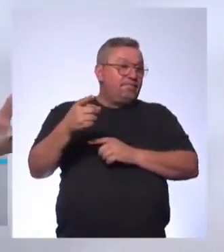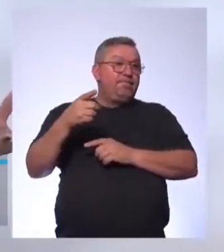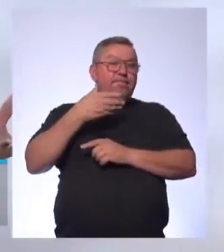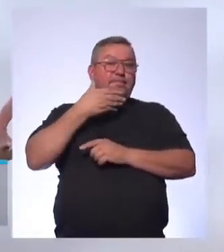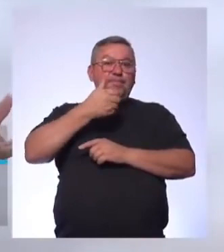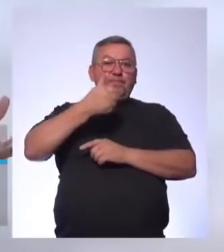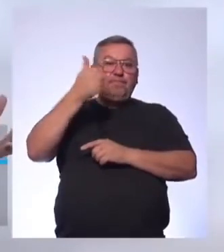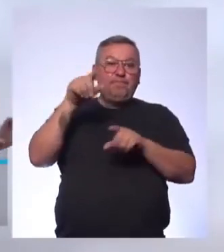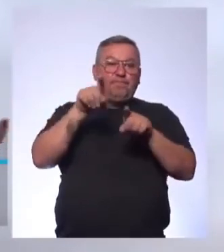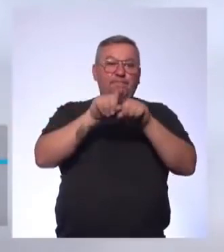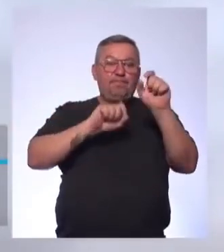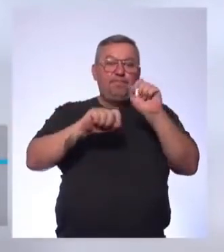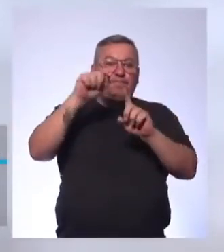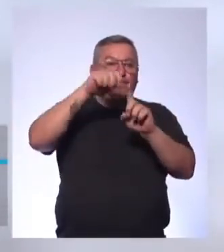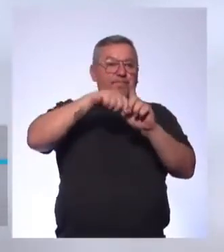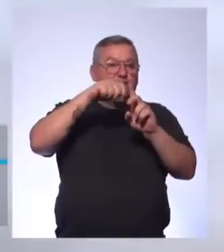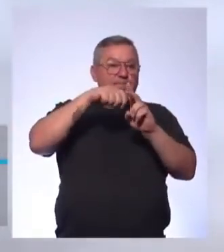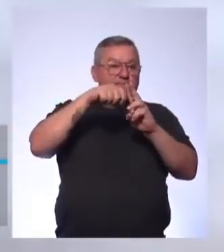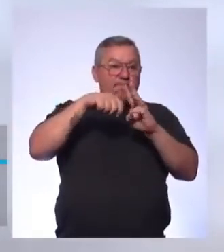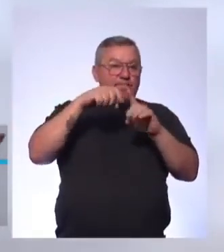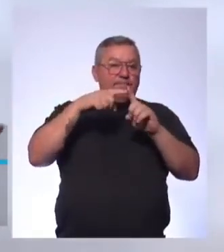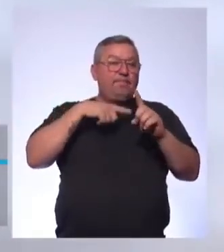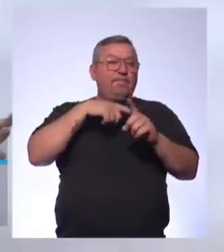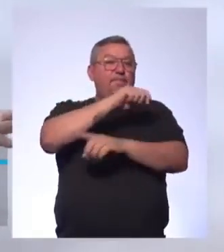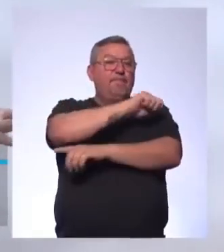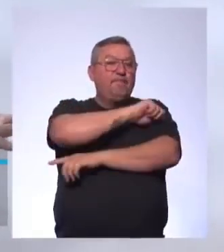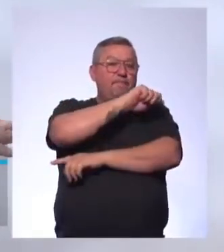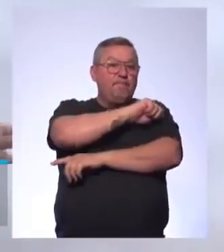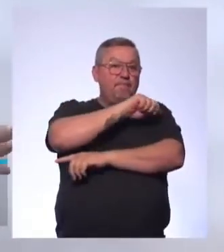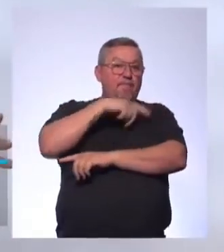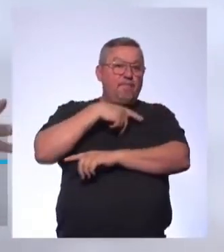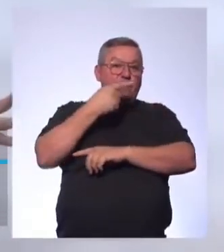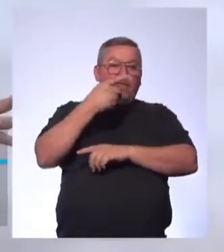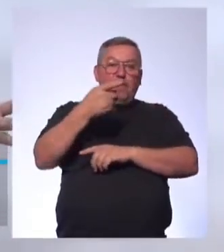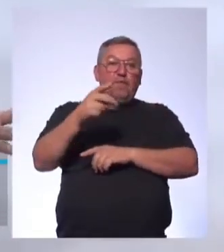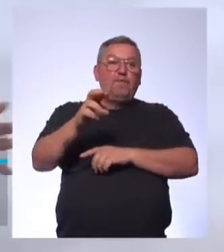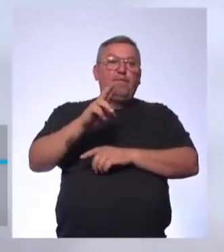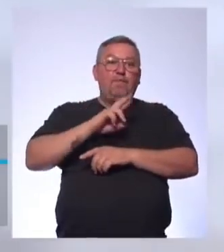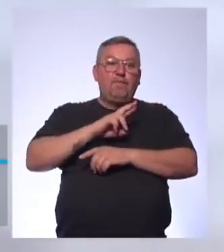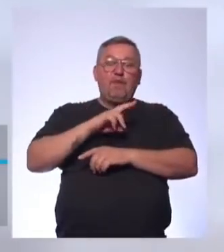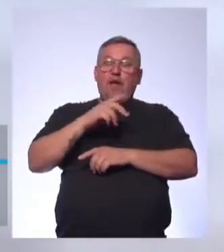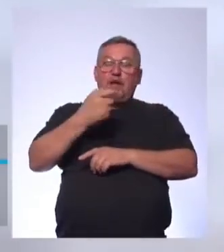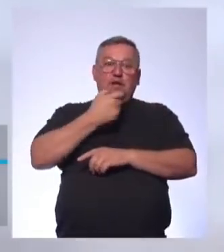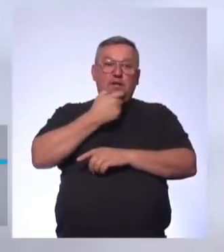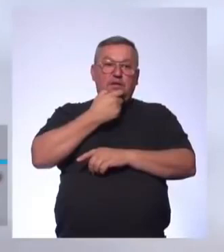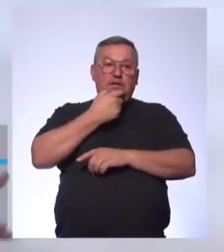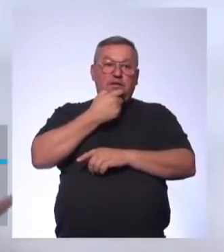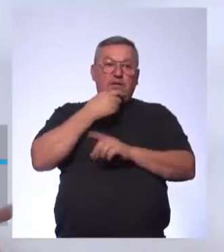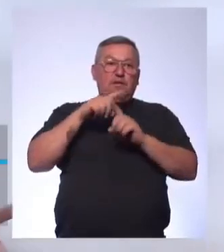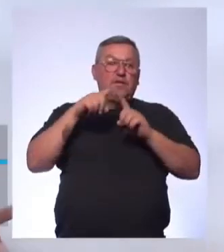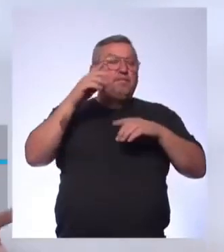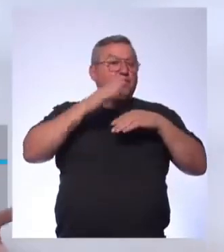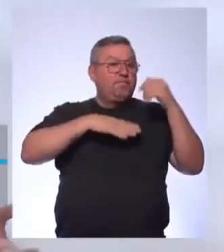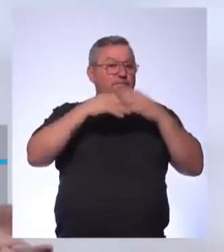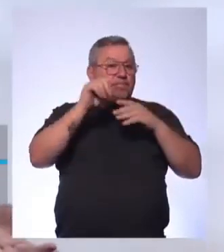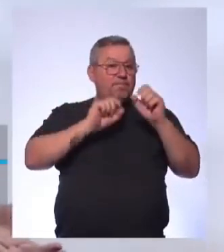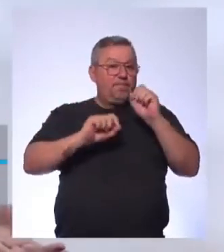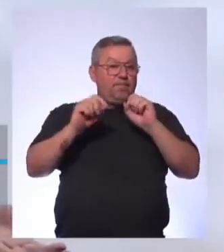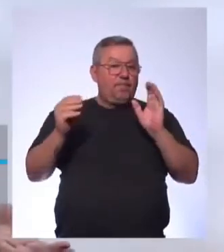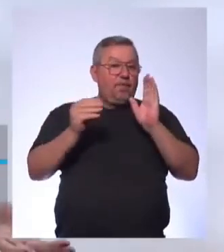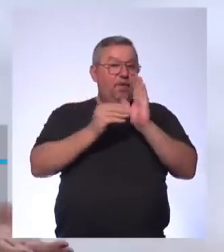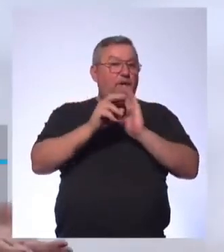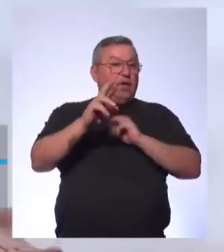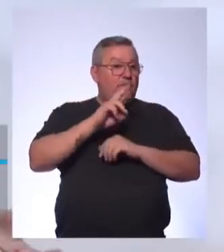longo desses meses aí, né? Tem aluno ainda que fala, mas eu não respondo, não sei responder em inglês. A gente praticamente coloca a